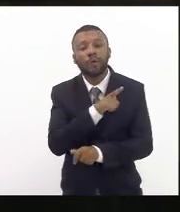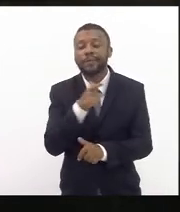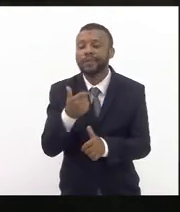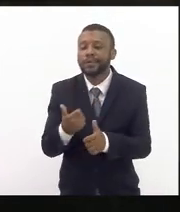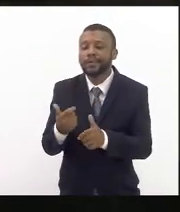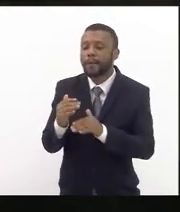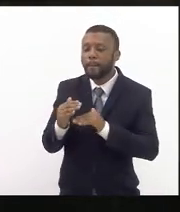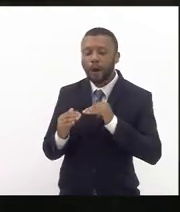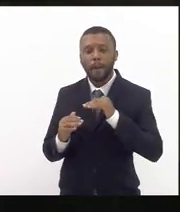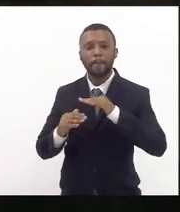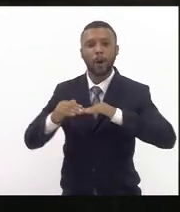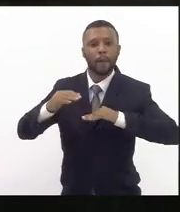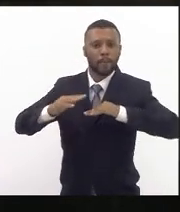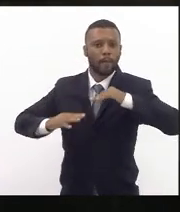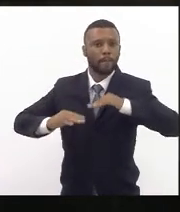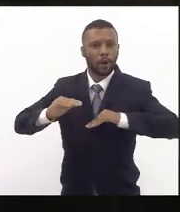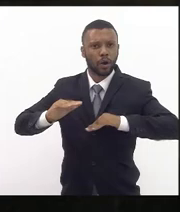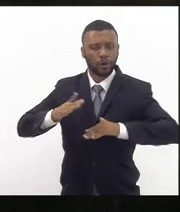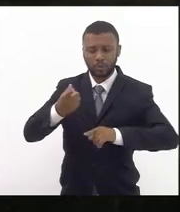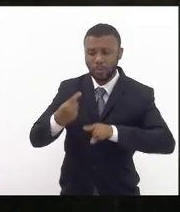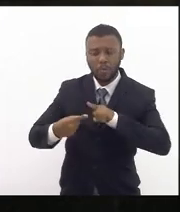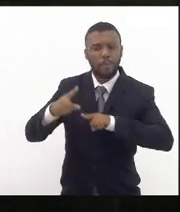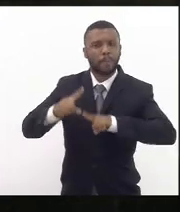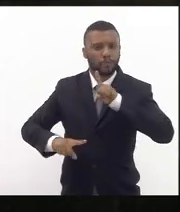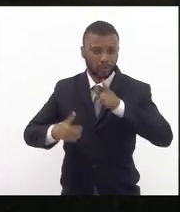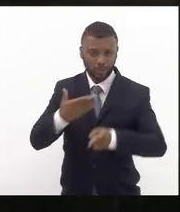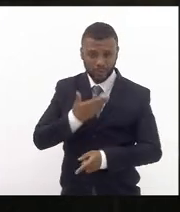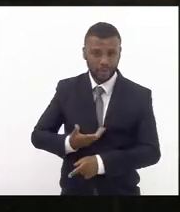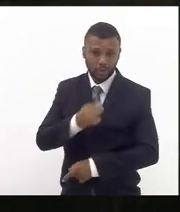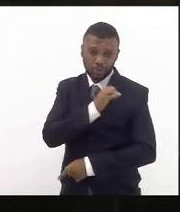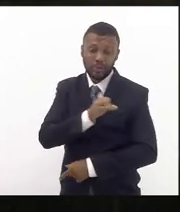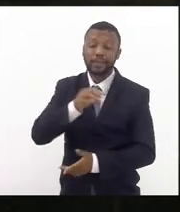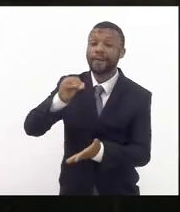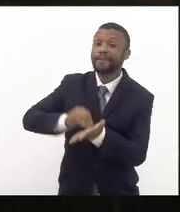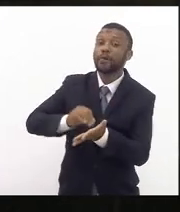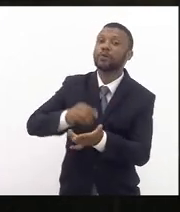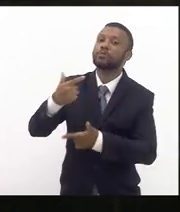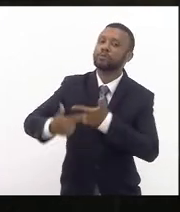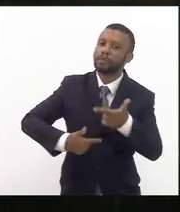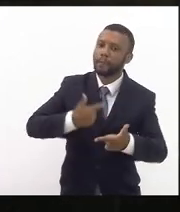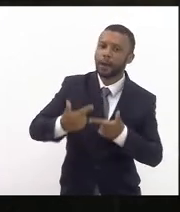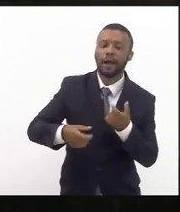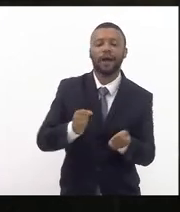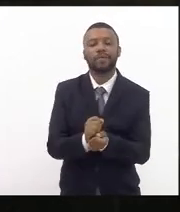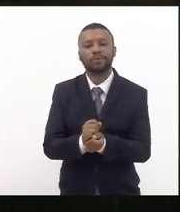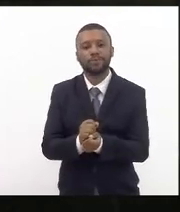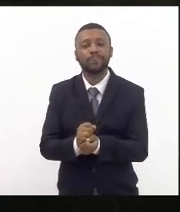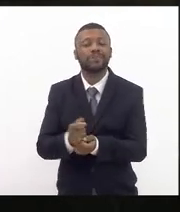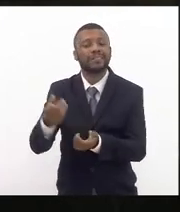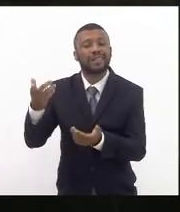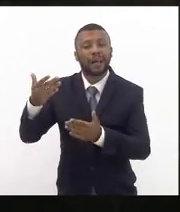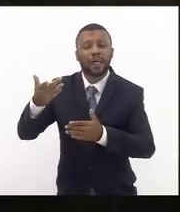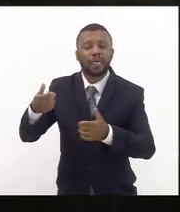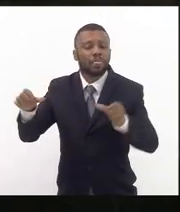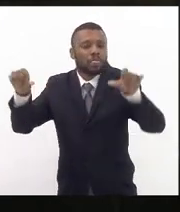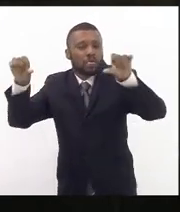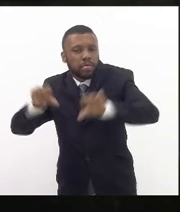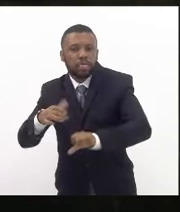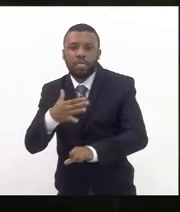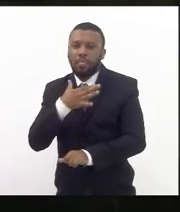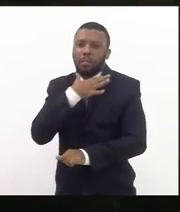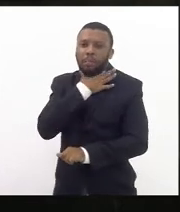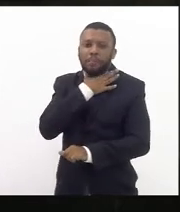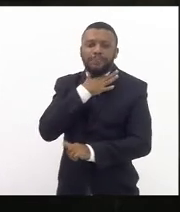de um Estado que está quebrado com o desemprego, está quebrado com a manutenção de uma lógica econômica